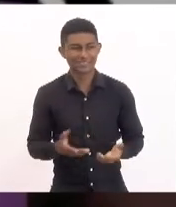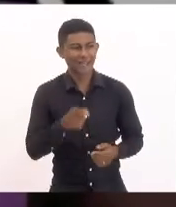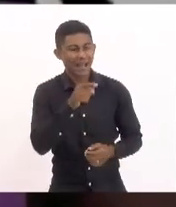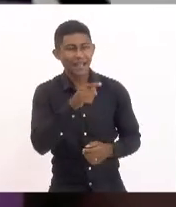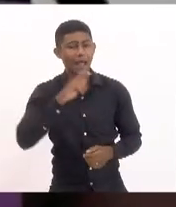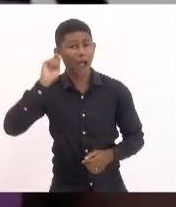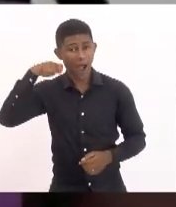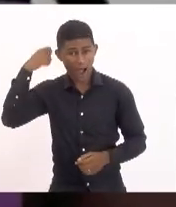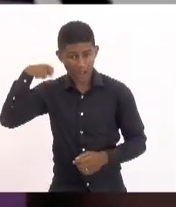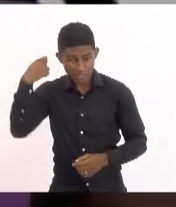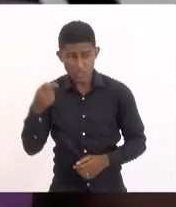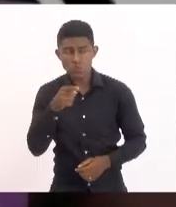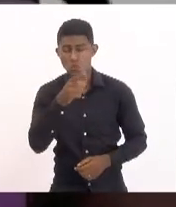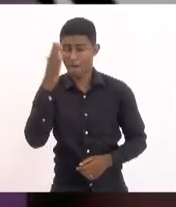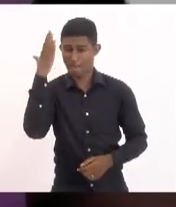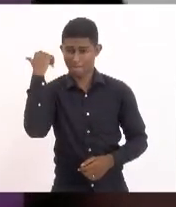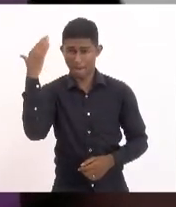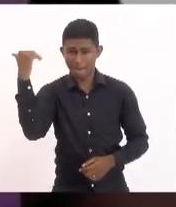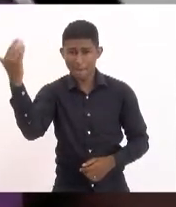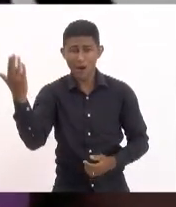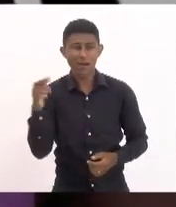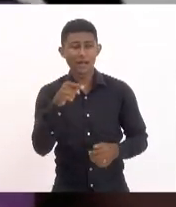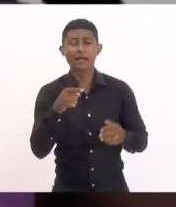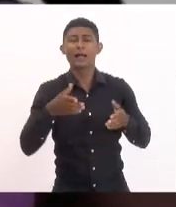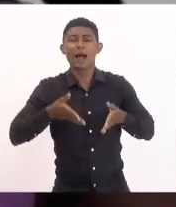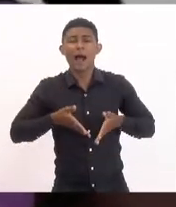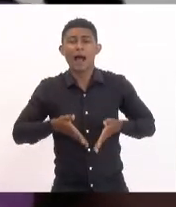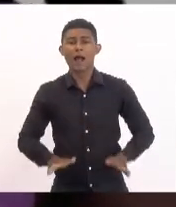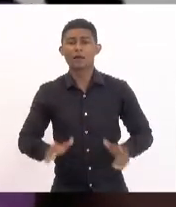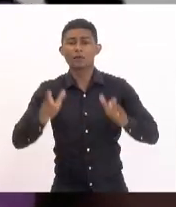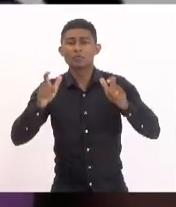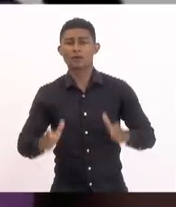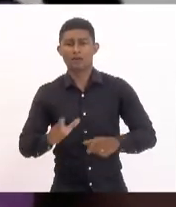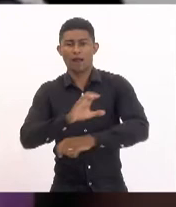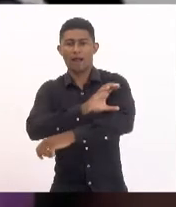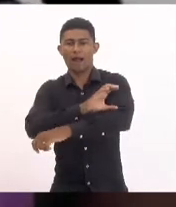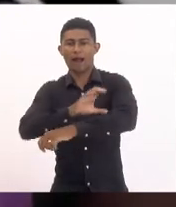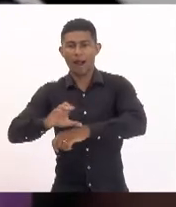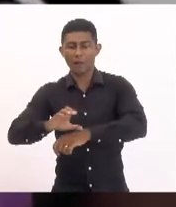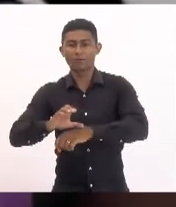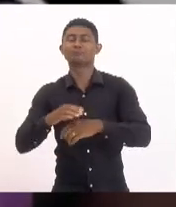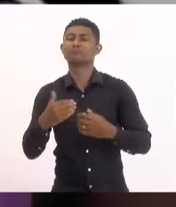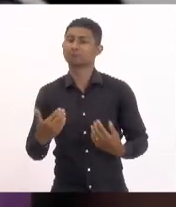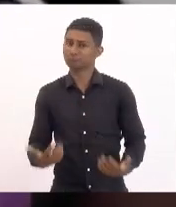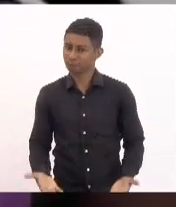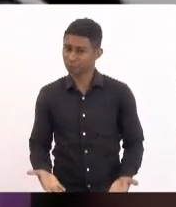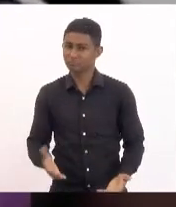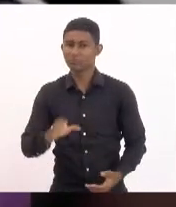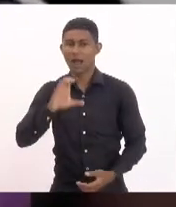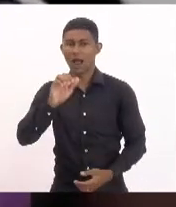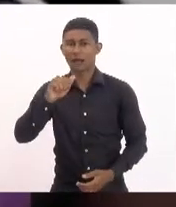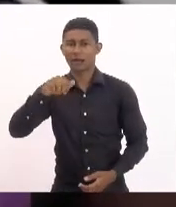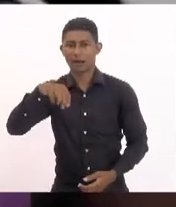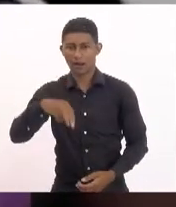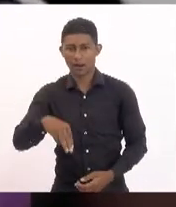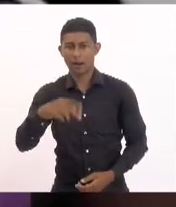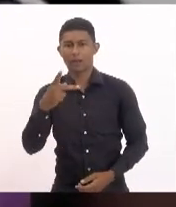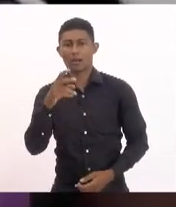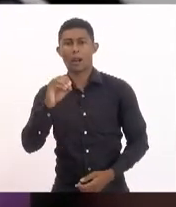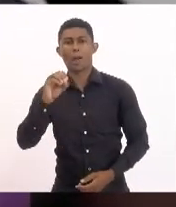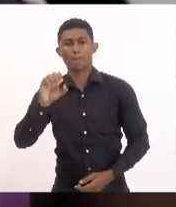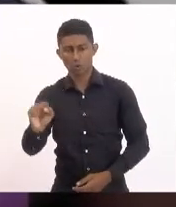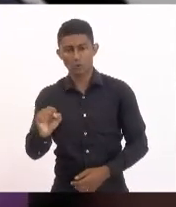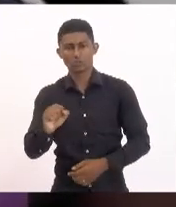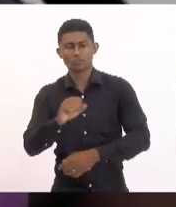premiada, nascida em Campos dos Goytacazes, e isso é muito simbólico. Campos dos Goytacazes é um